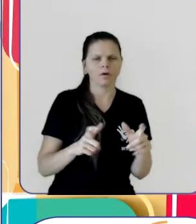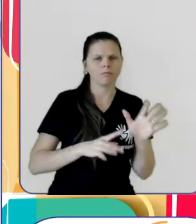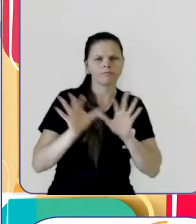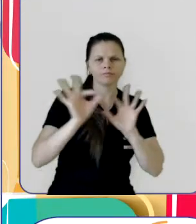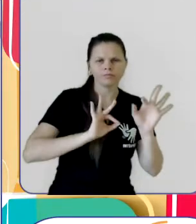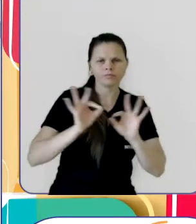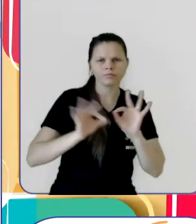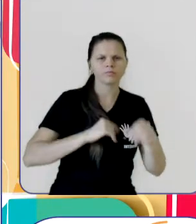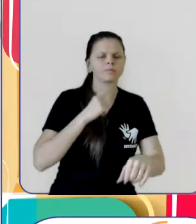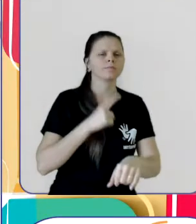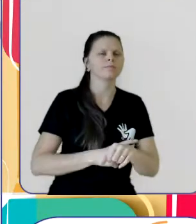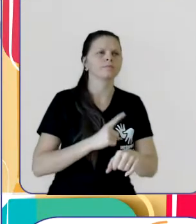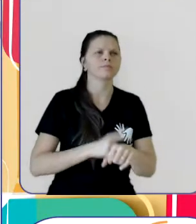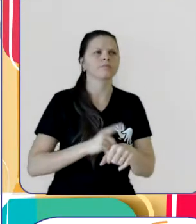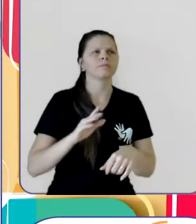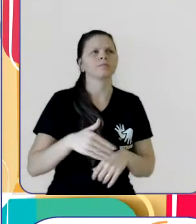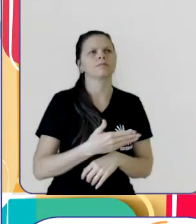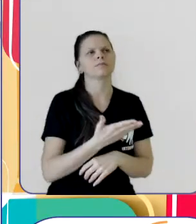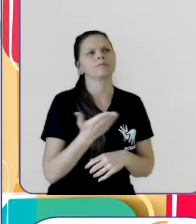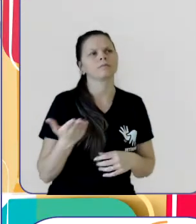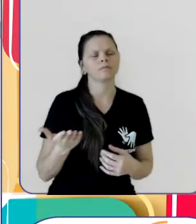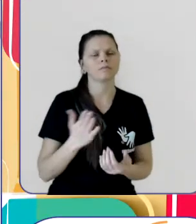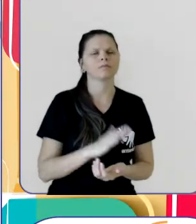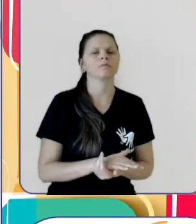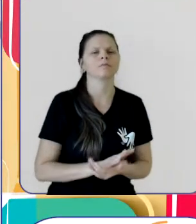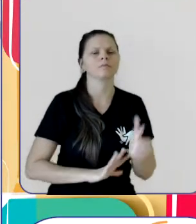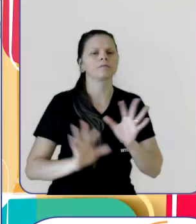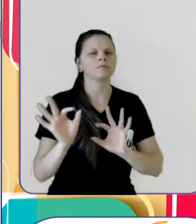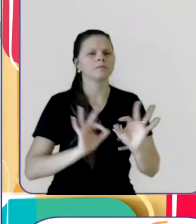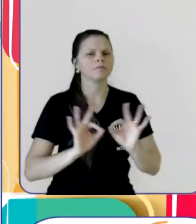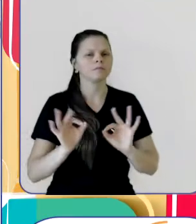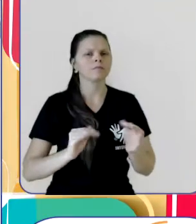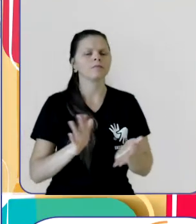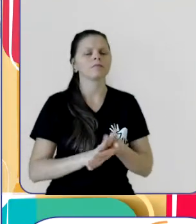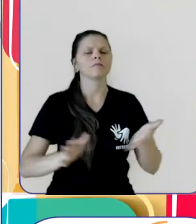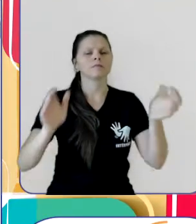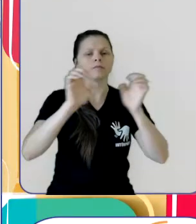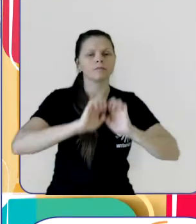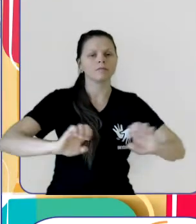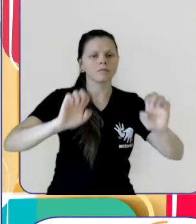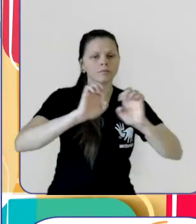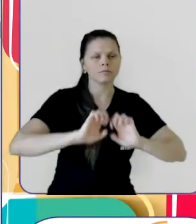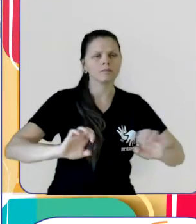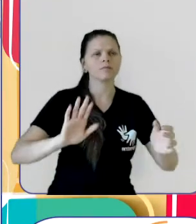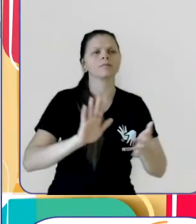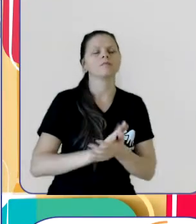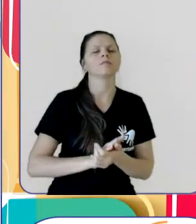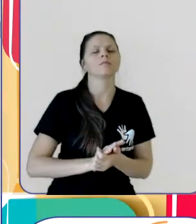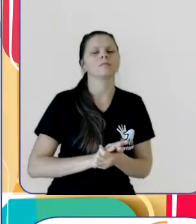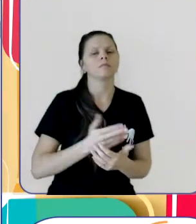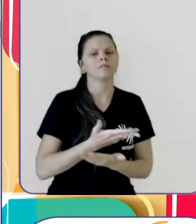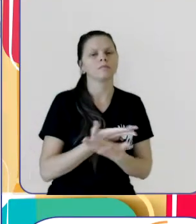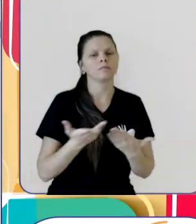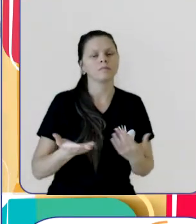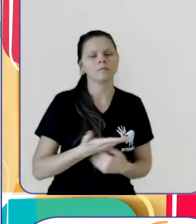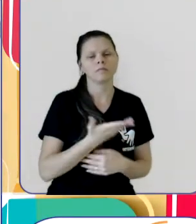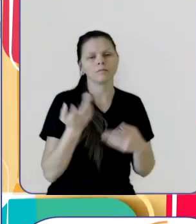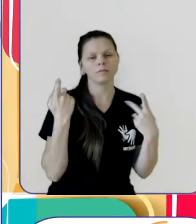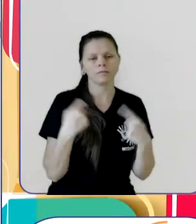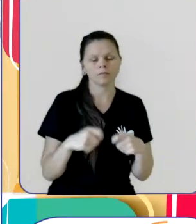determinado tempo, que vai denominar quais estratégias, quais programas precisam